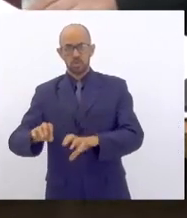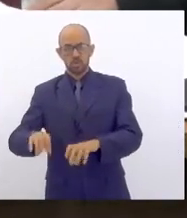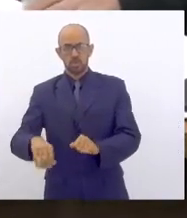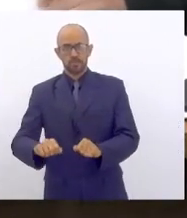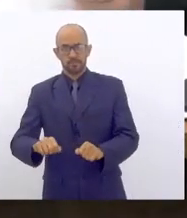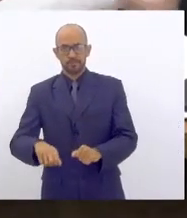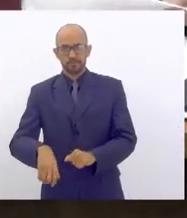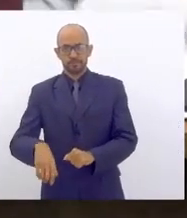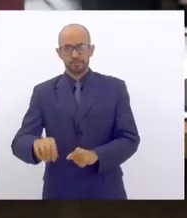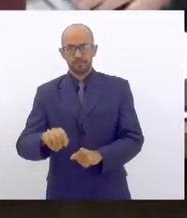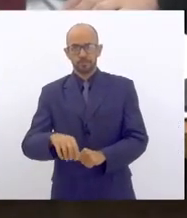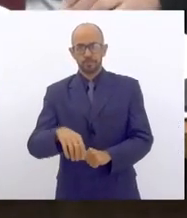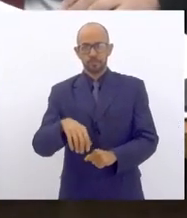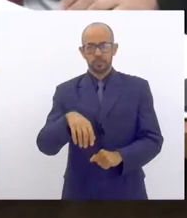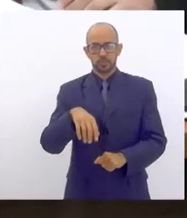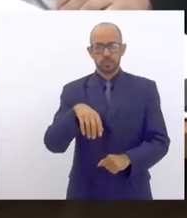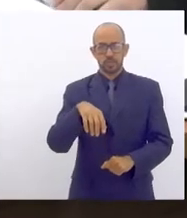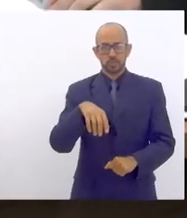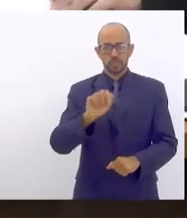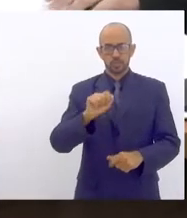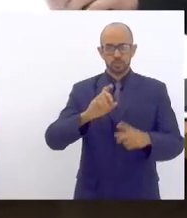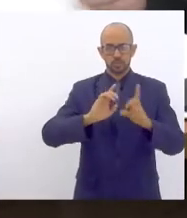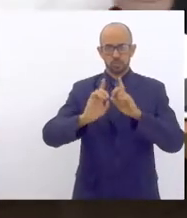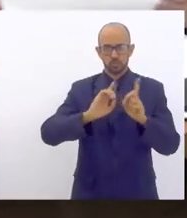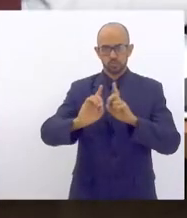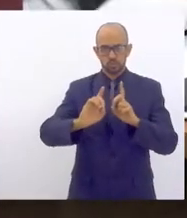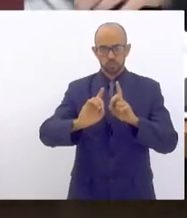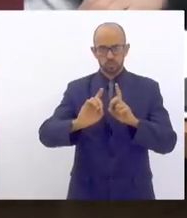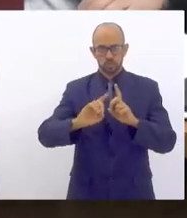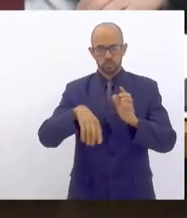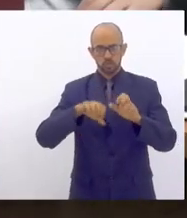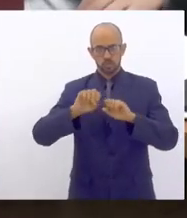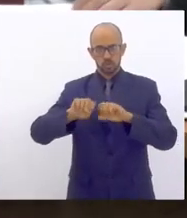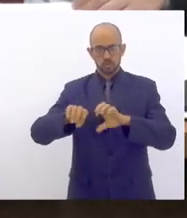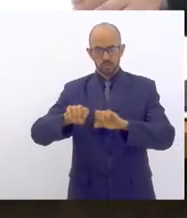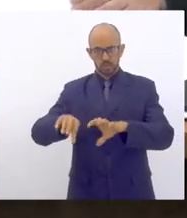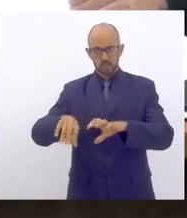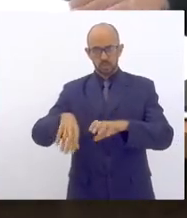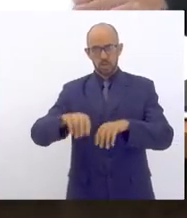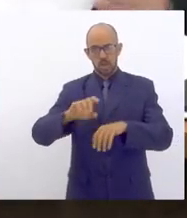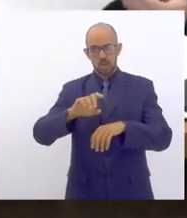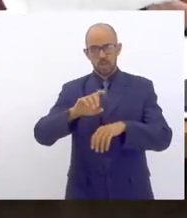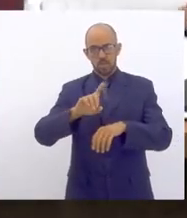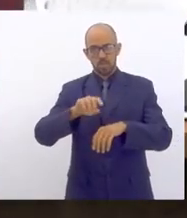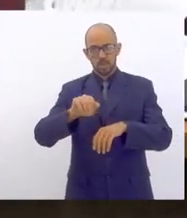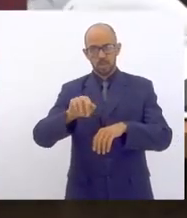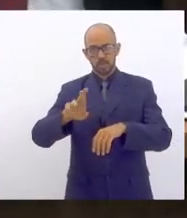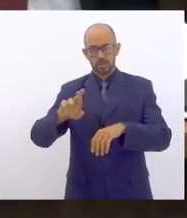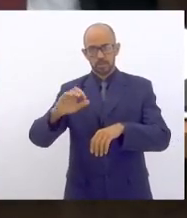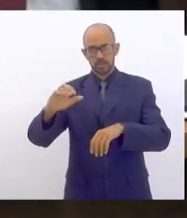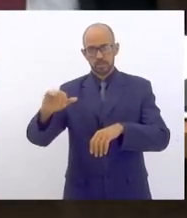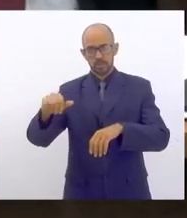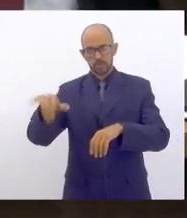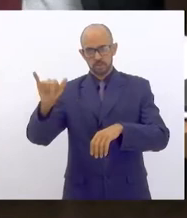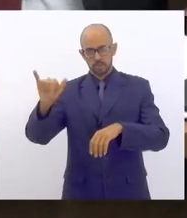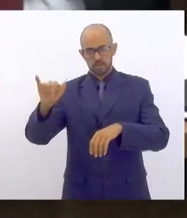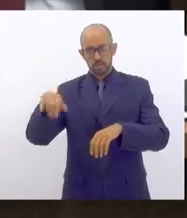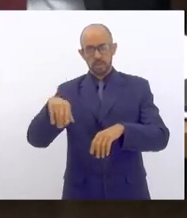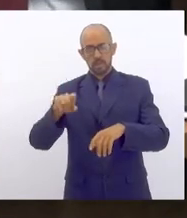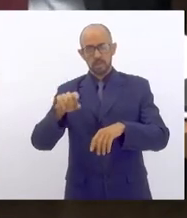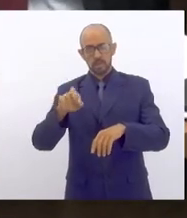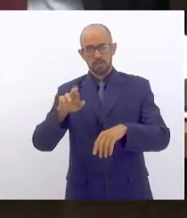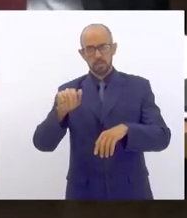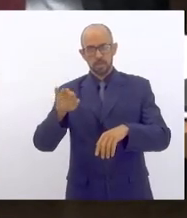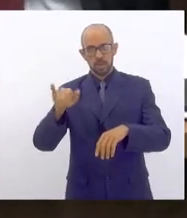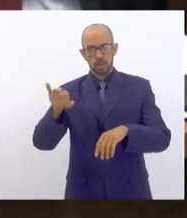Dionísio Teixeira, que discute a educação integral, de Darcy Ribeiro, ela pensa não só a questão do horário estendido, mas